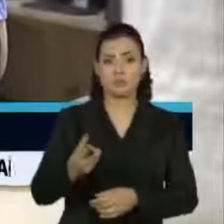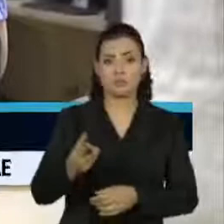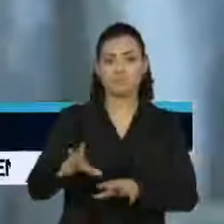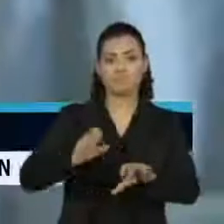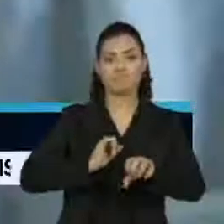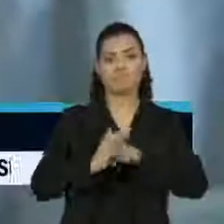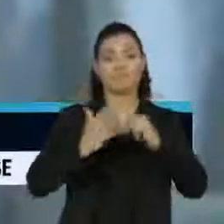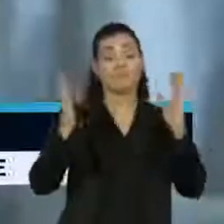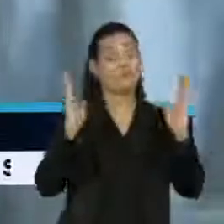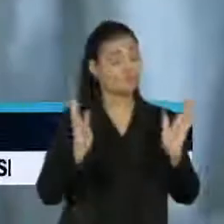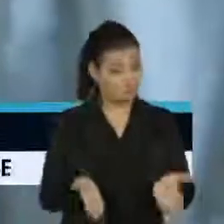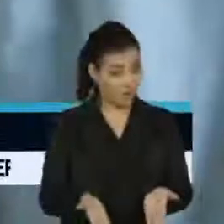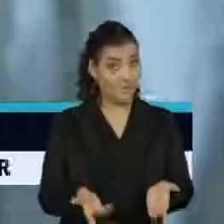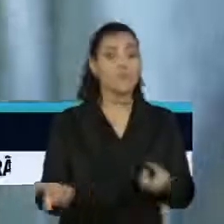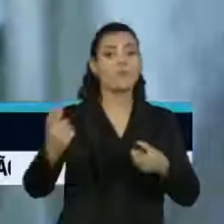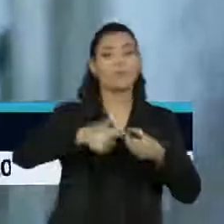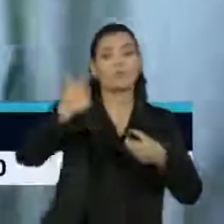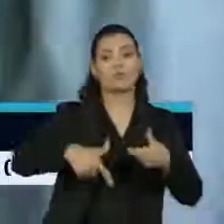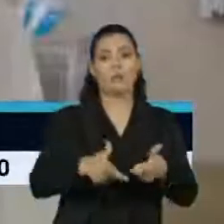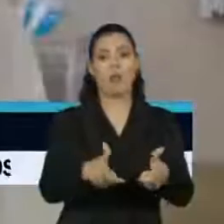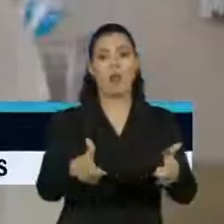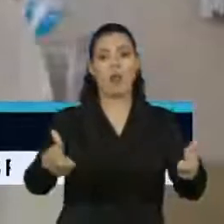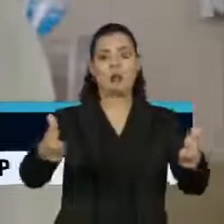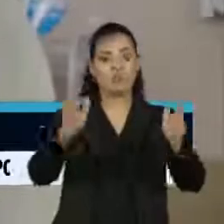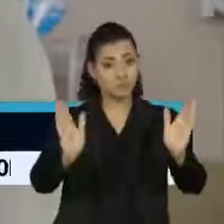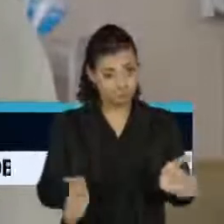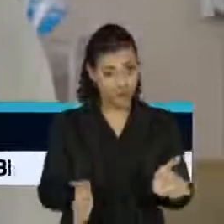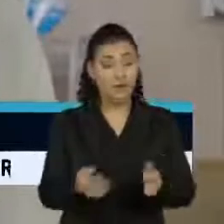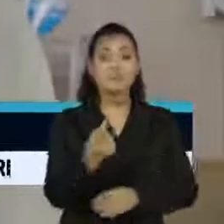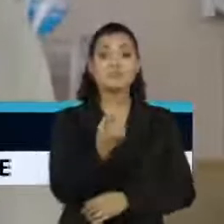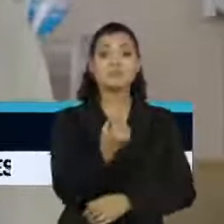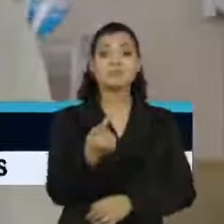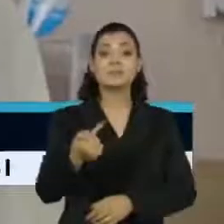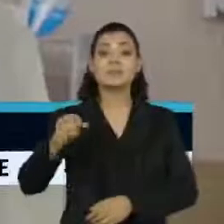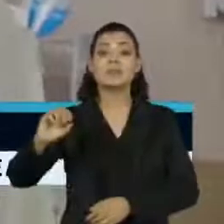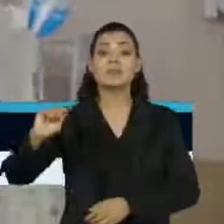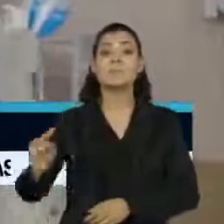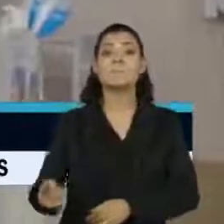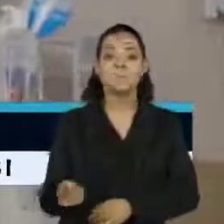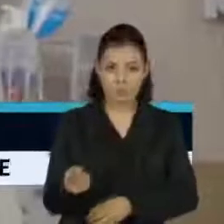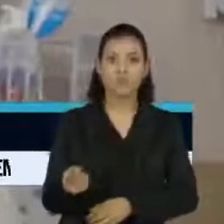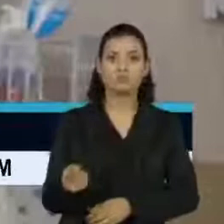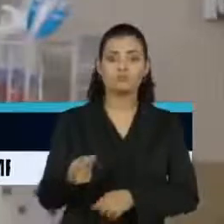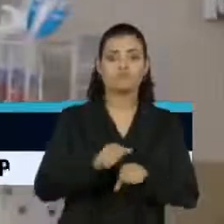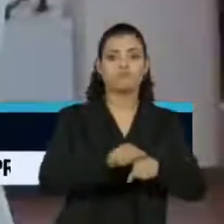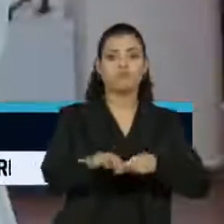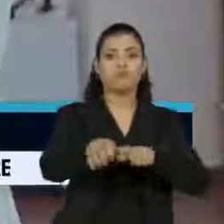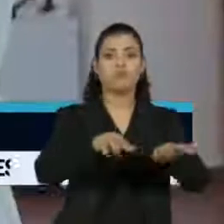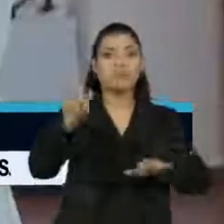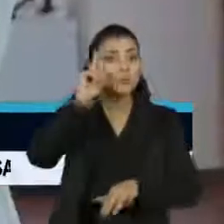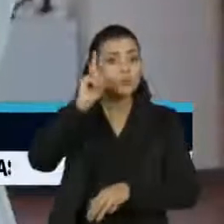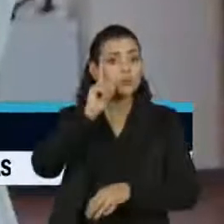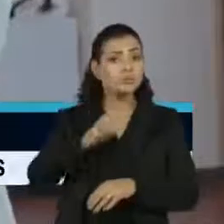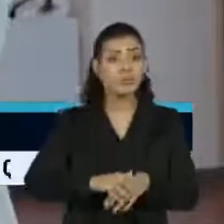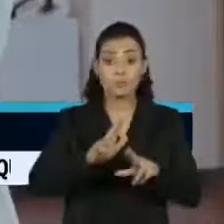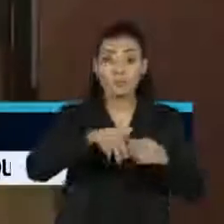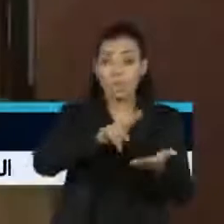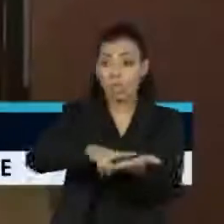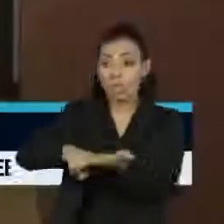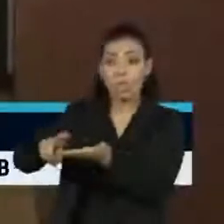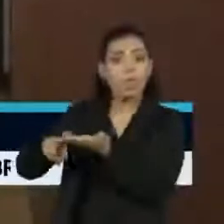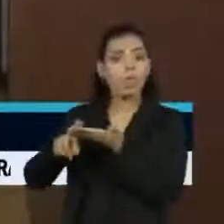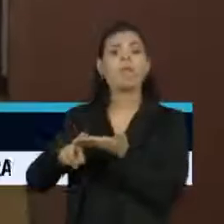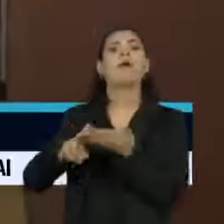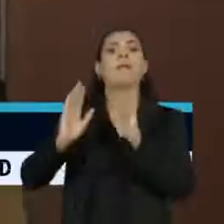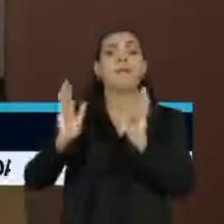de casos da doença que voltou a acelerar a mais de 170 mil novos contágios por dia e as internações